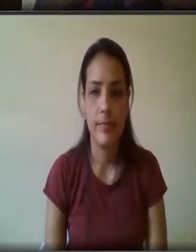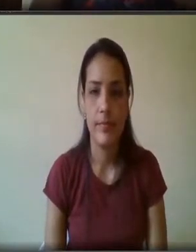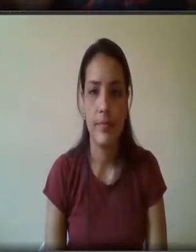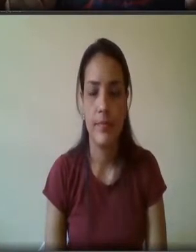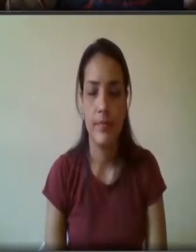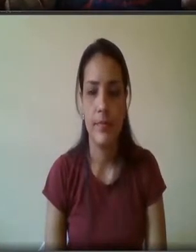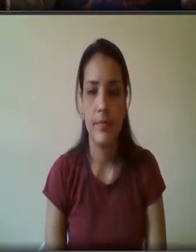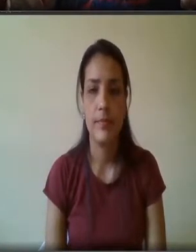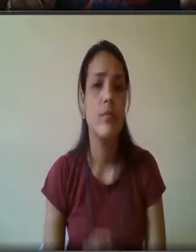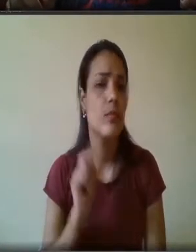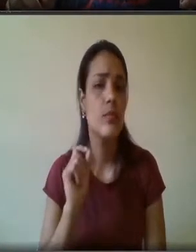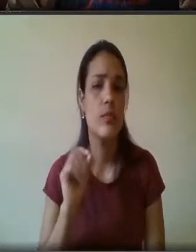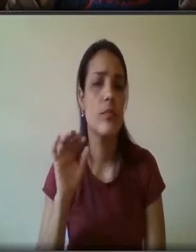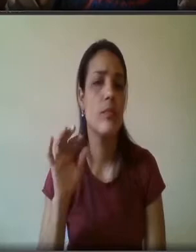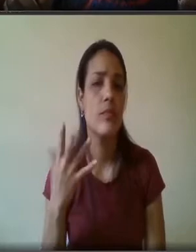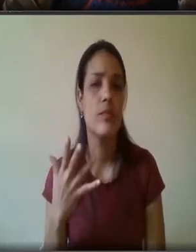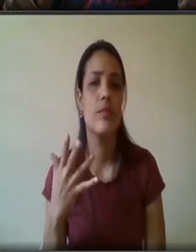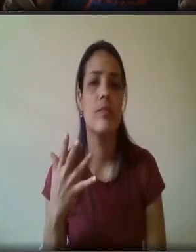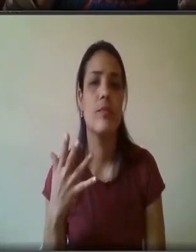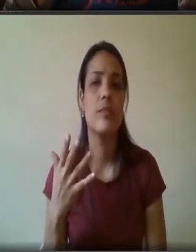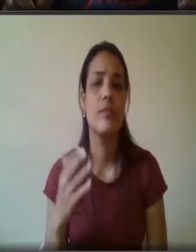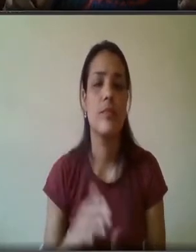Ou vai haver uma implosão,